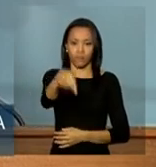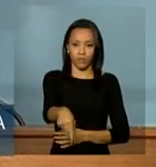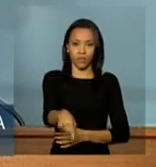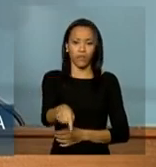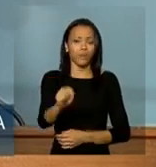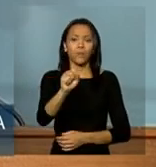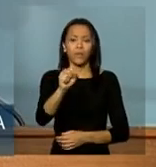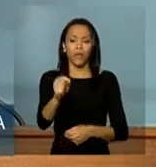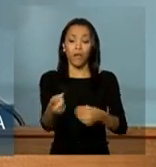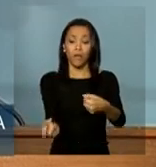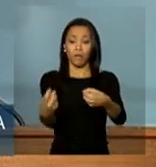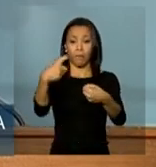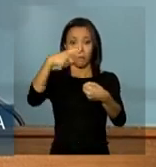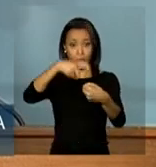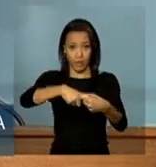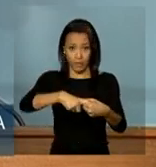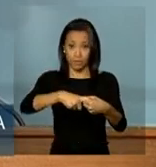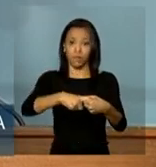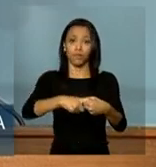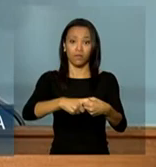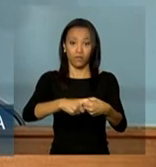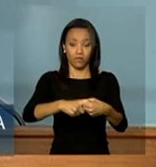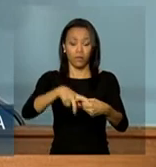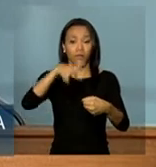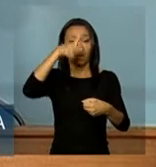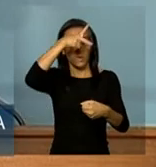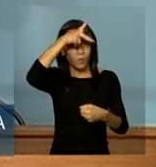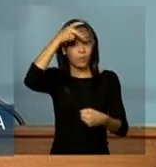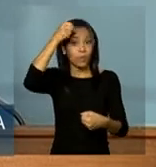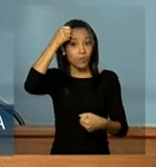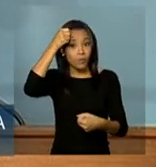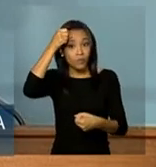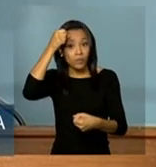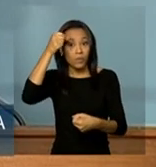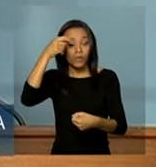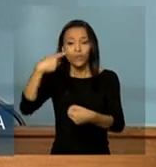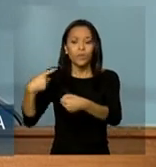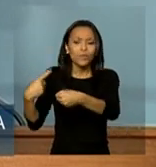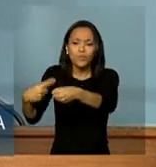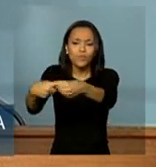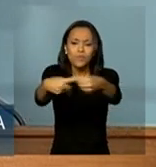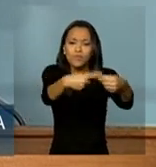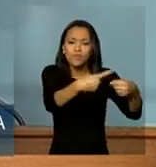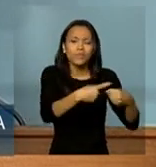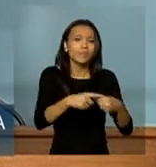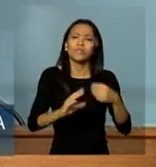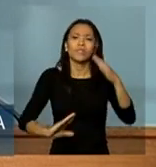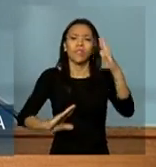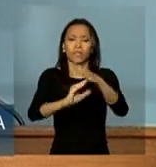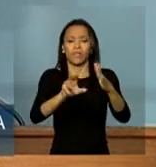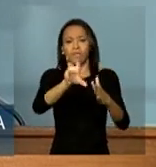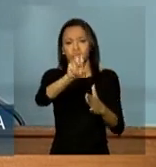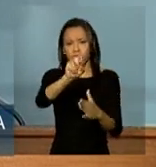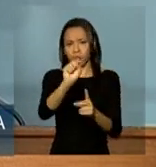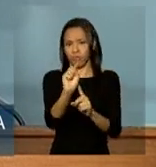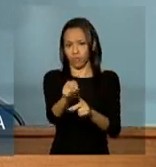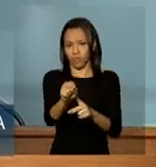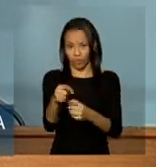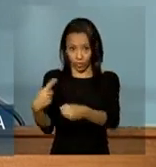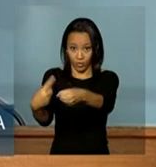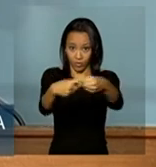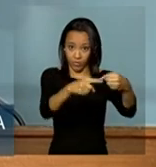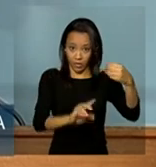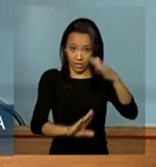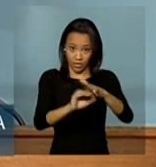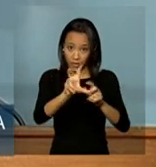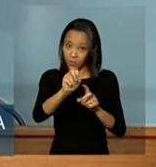uma parceria com o município, não é um município de até 50 mil habitantes, é